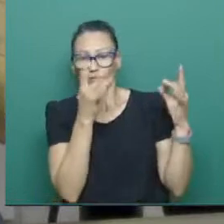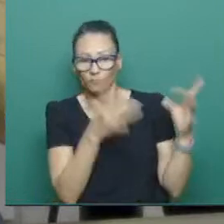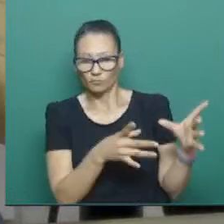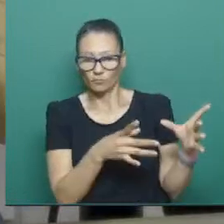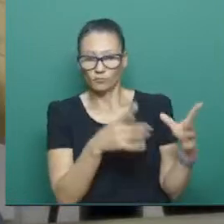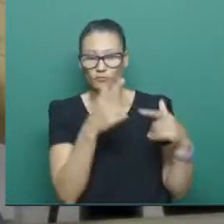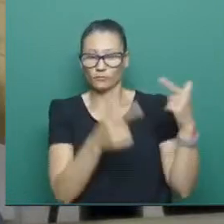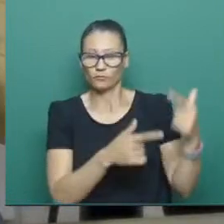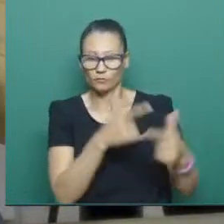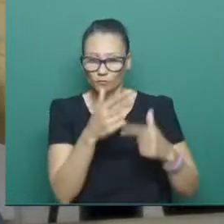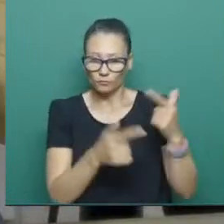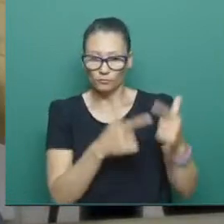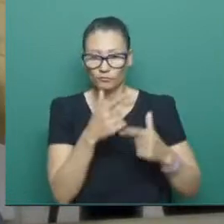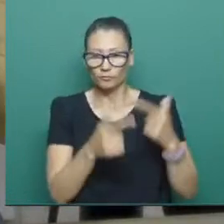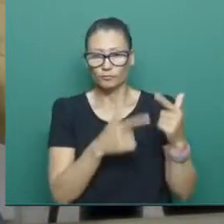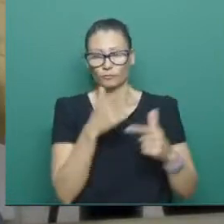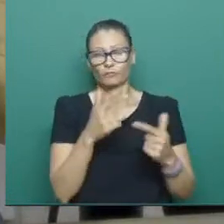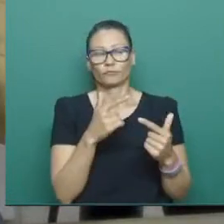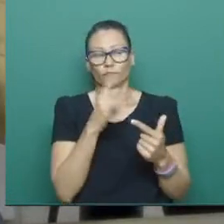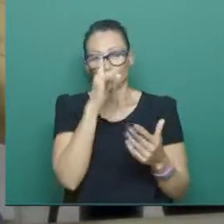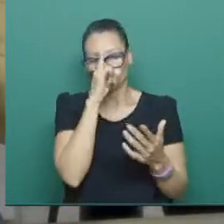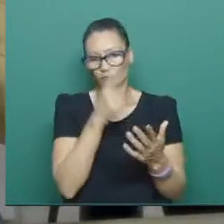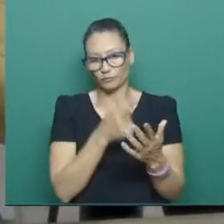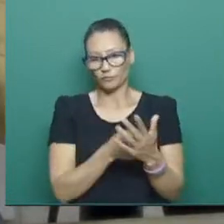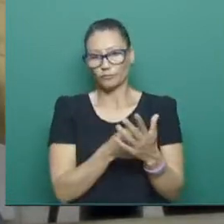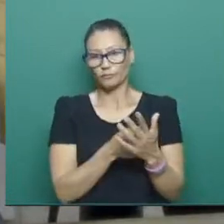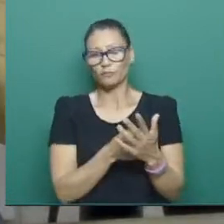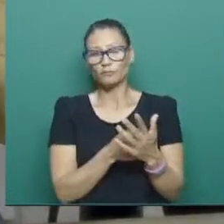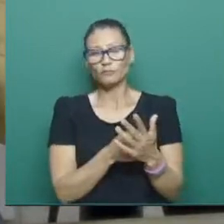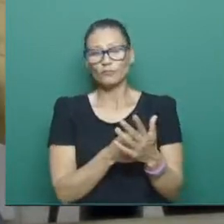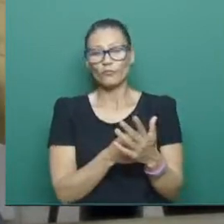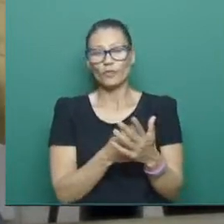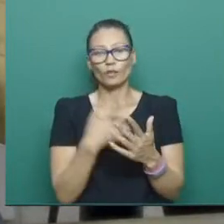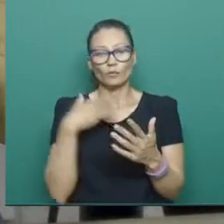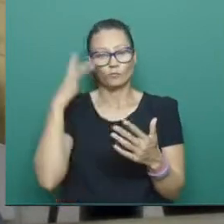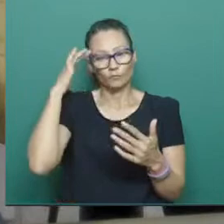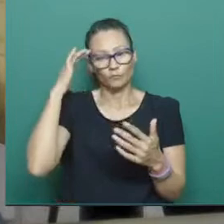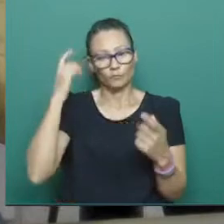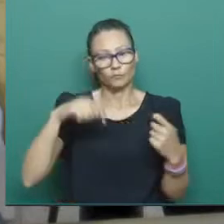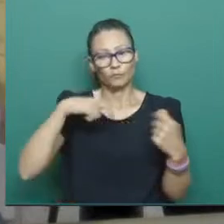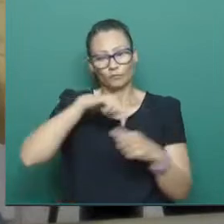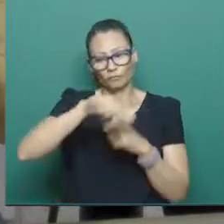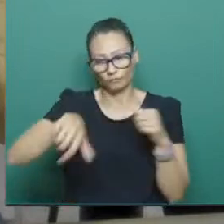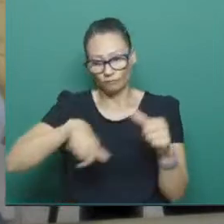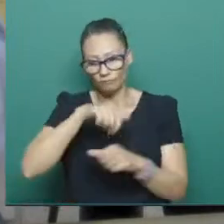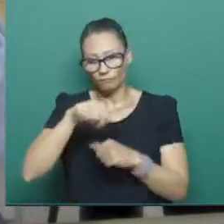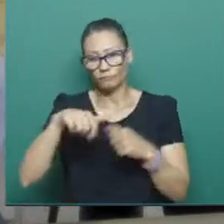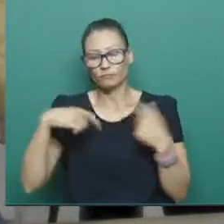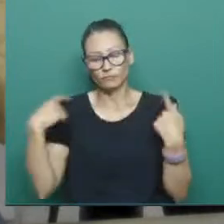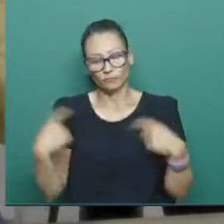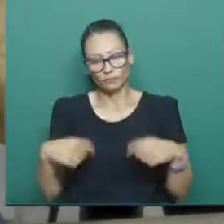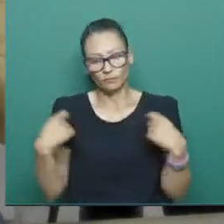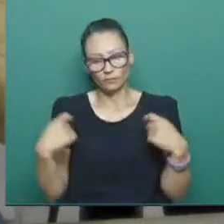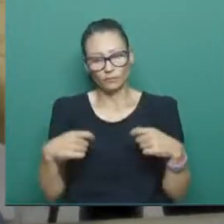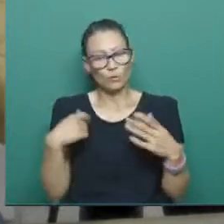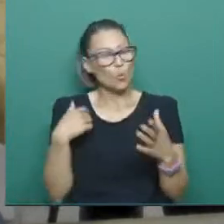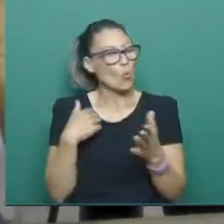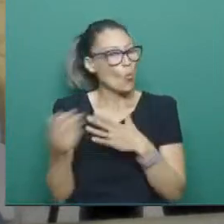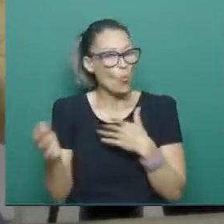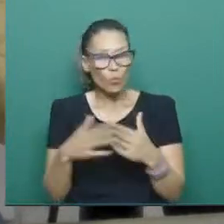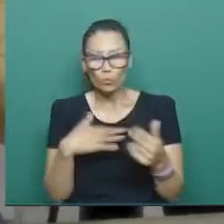dos processos decisórios. E eu acho que isso precisa ser revisto. Acho que para fazer qualquer